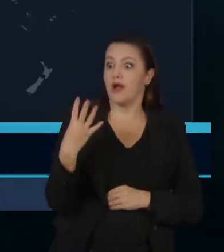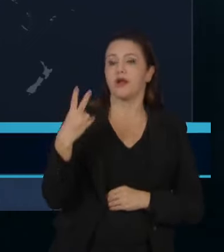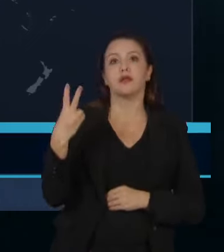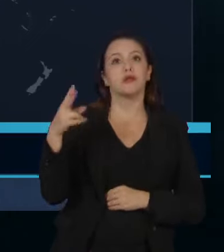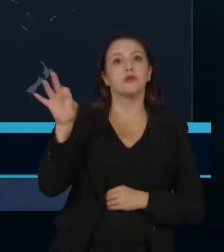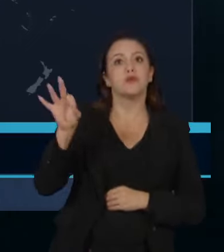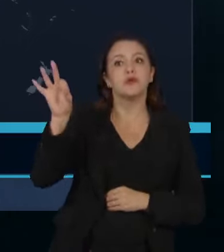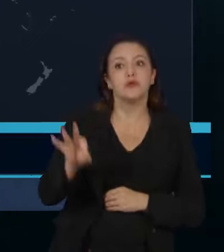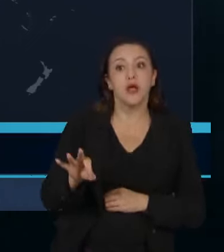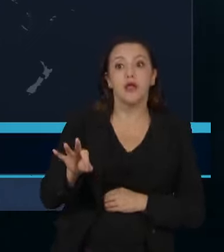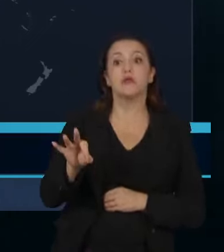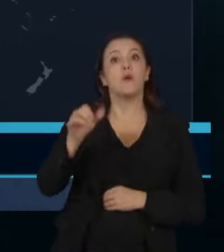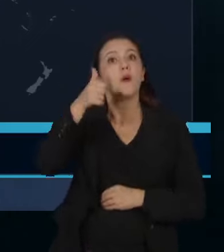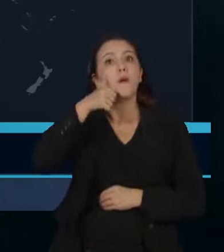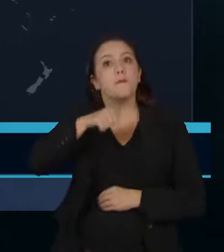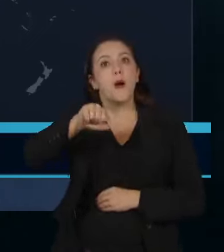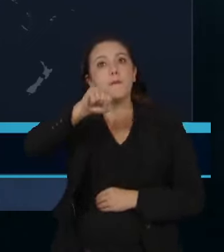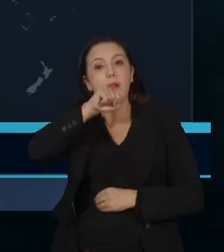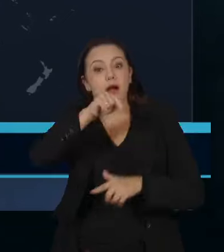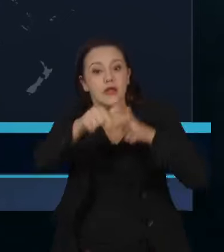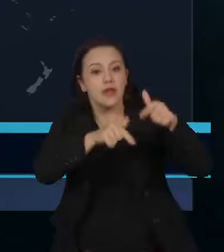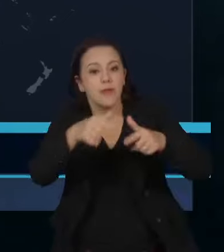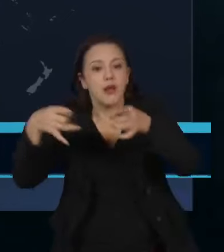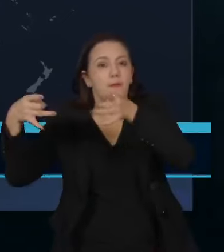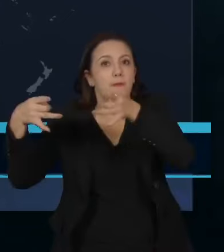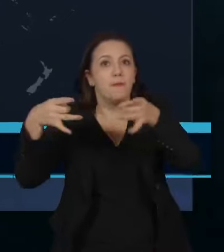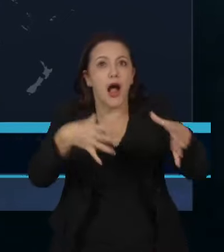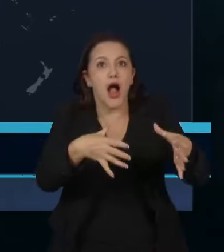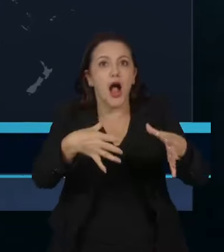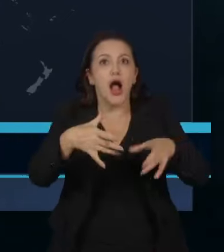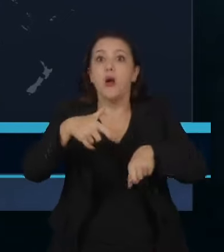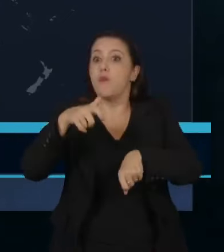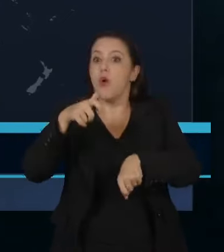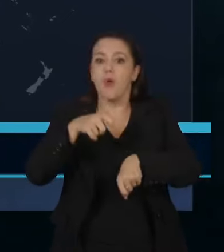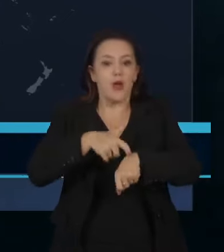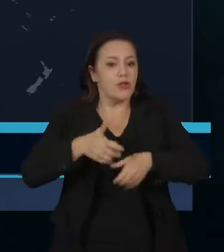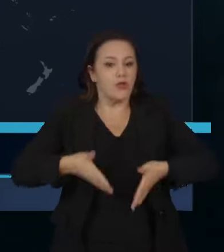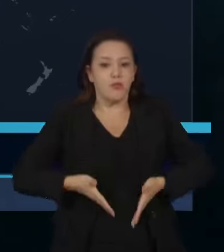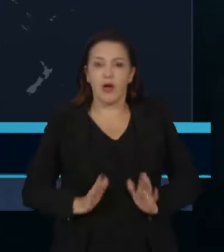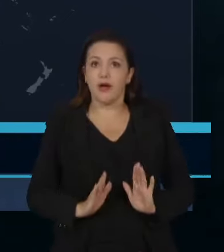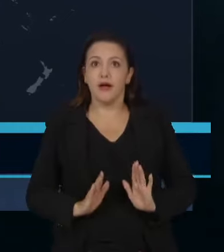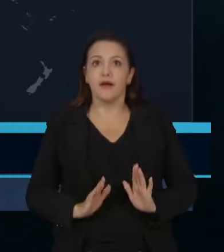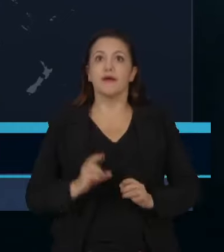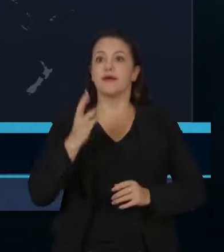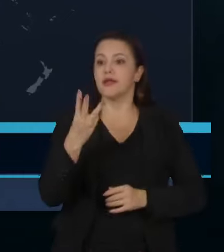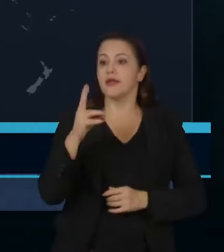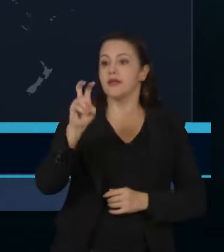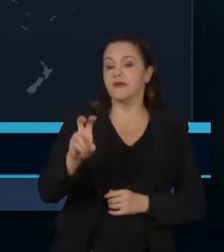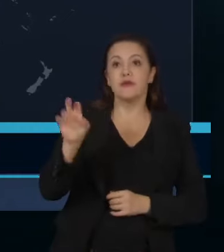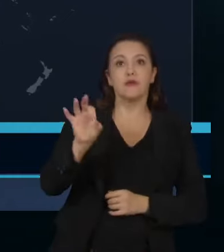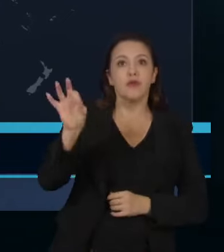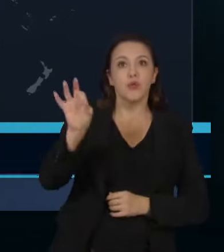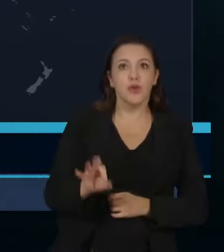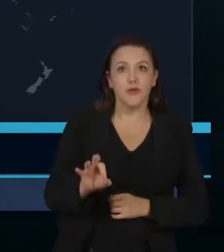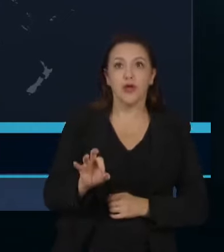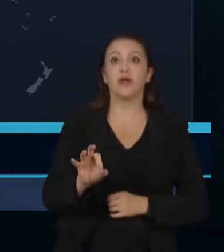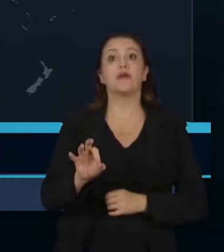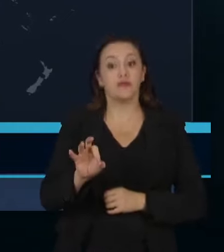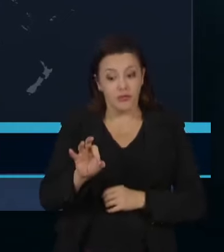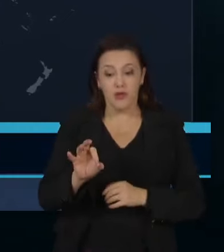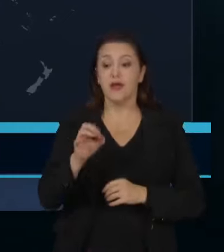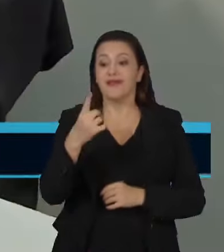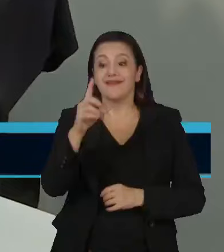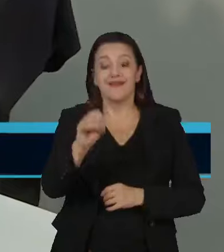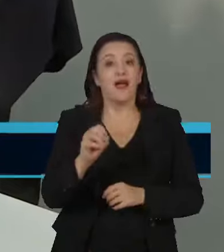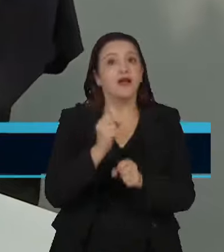das novas mães deixam o trabalho ao parir 35% param as ocupações 10 anos depois de dar